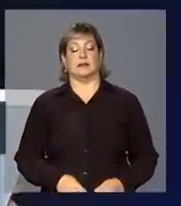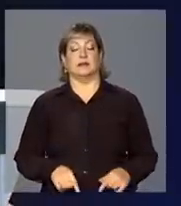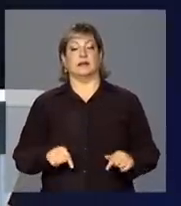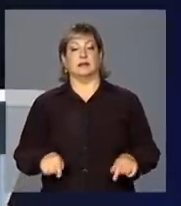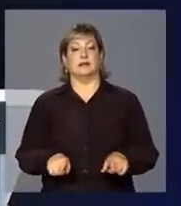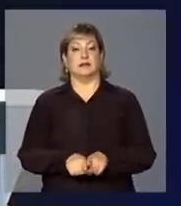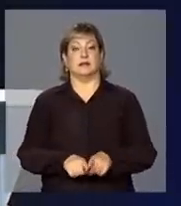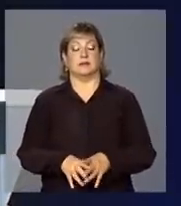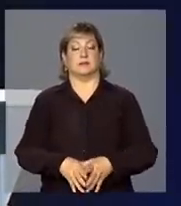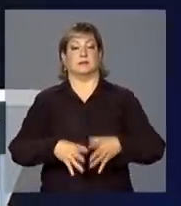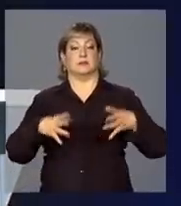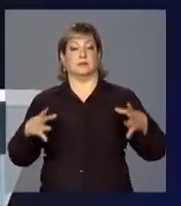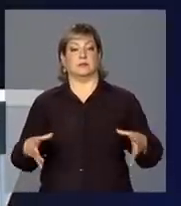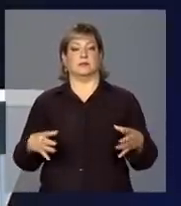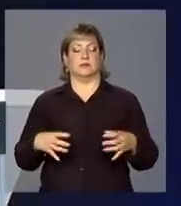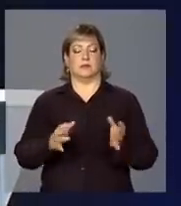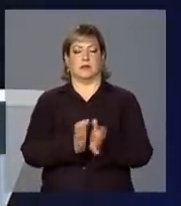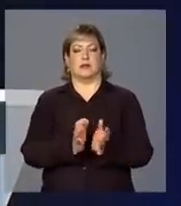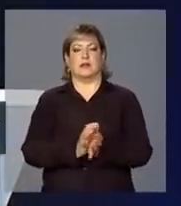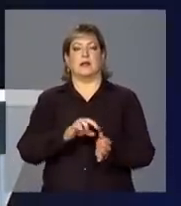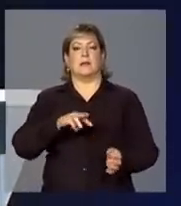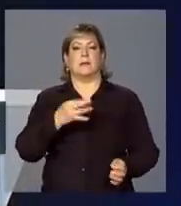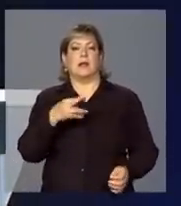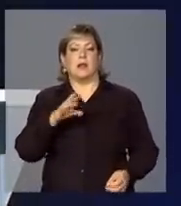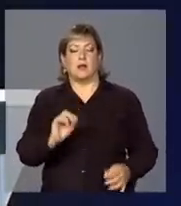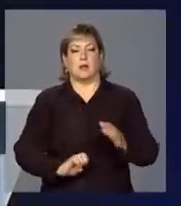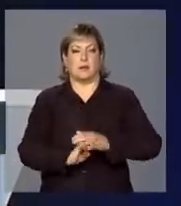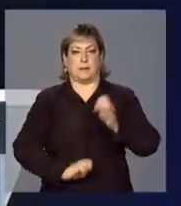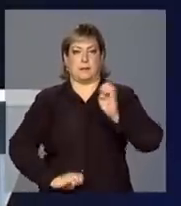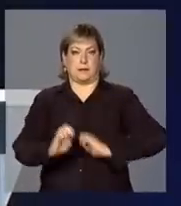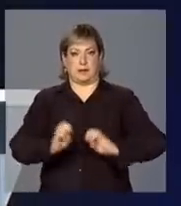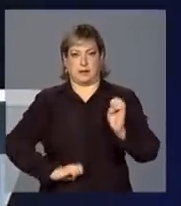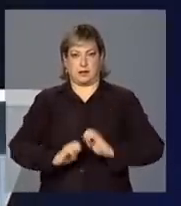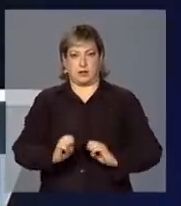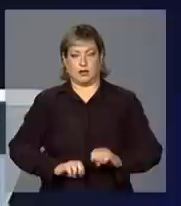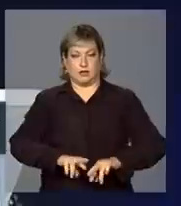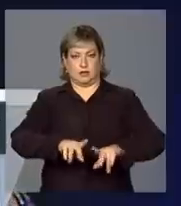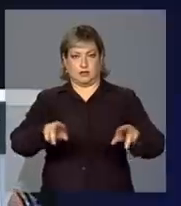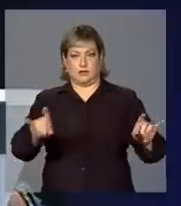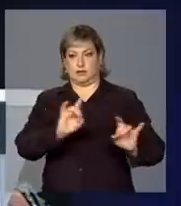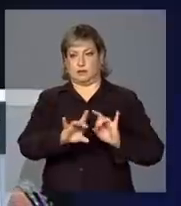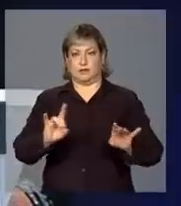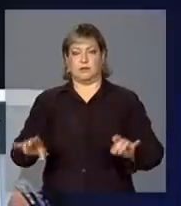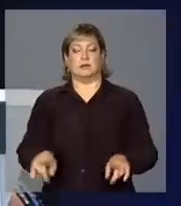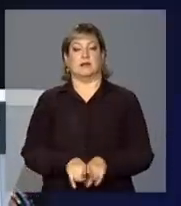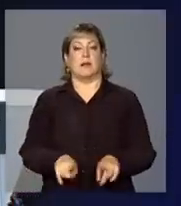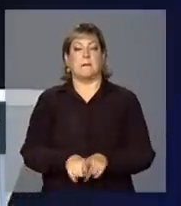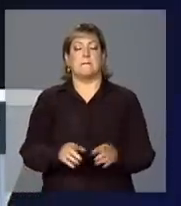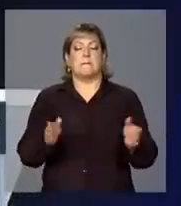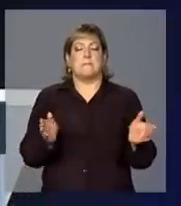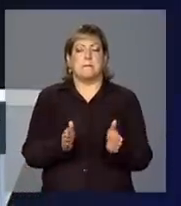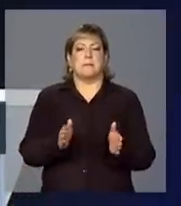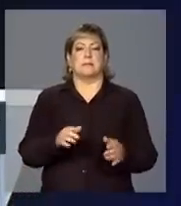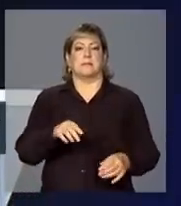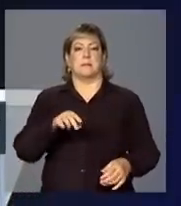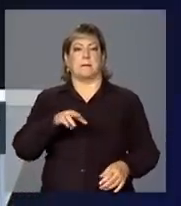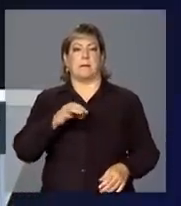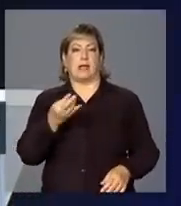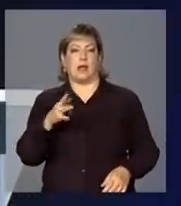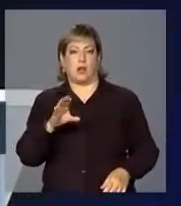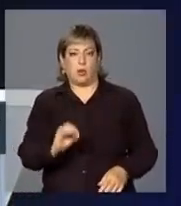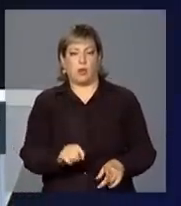imenso segmento de microempreendedores individuais, como de micro e pequenos empresários,